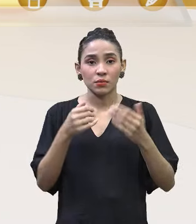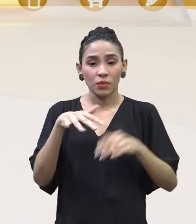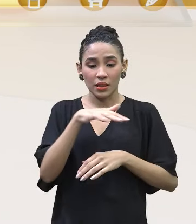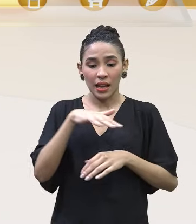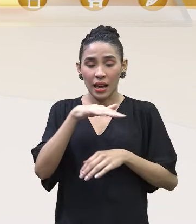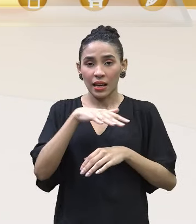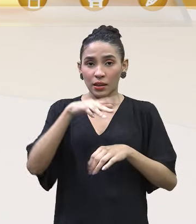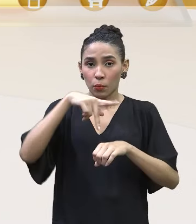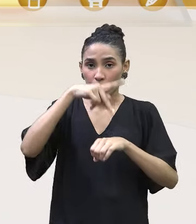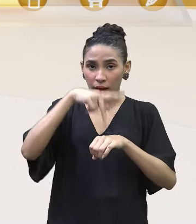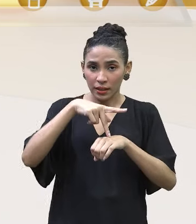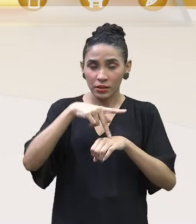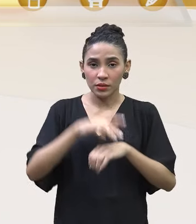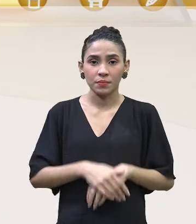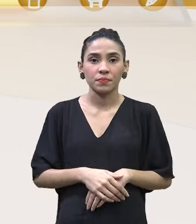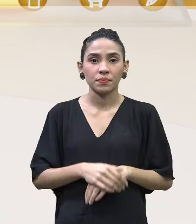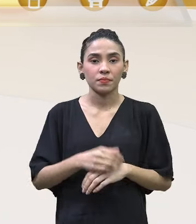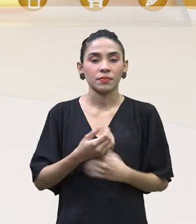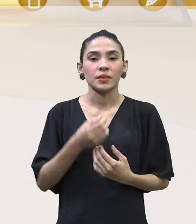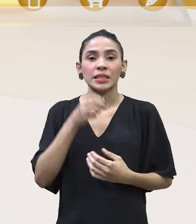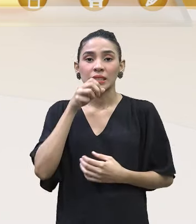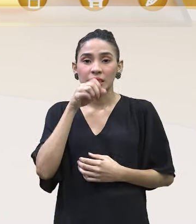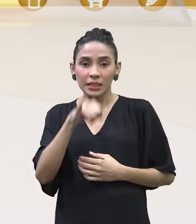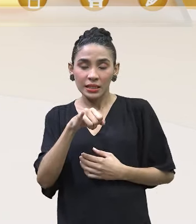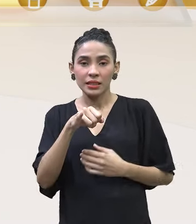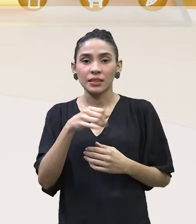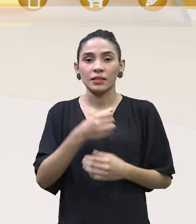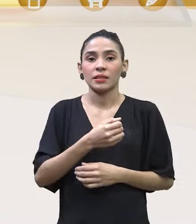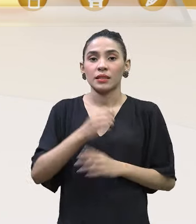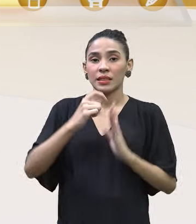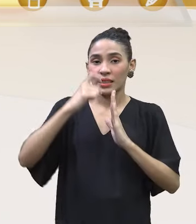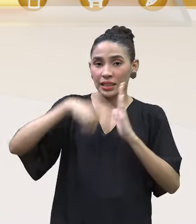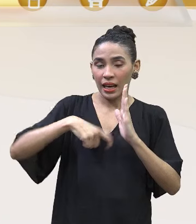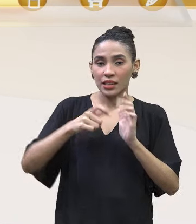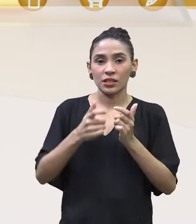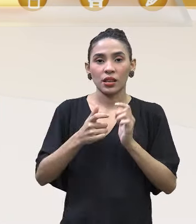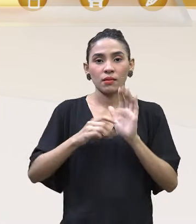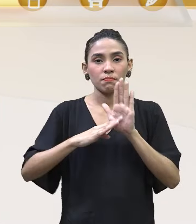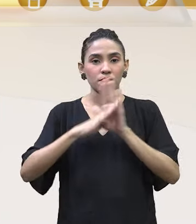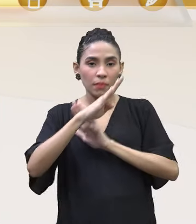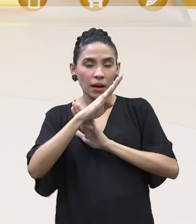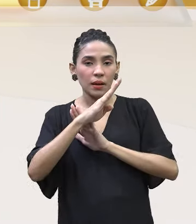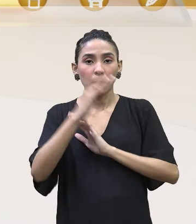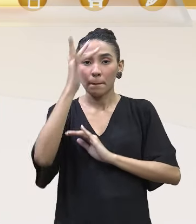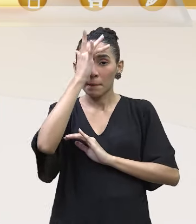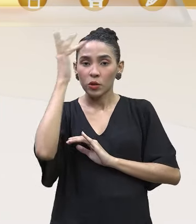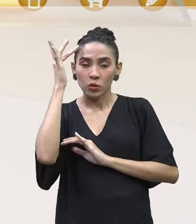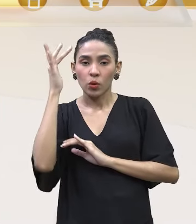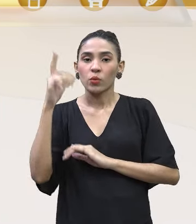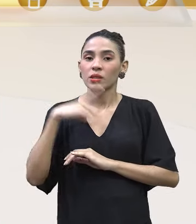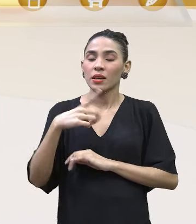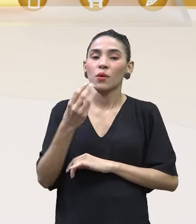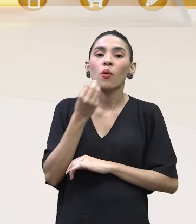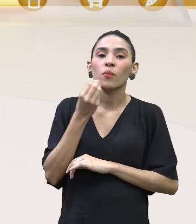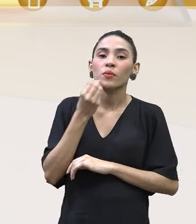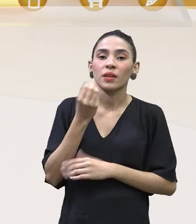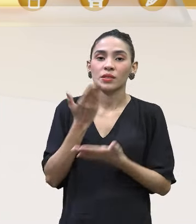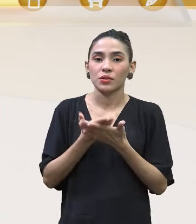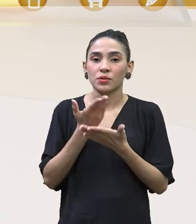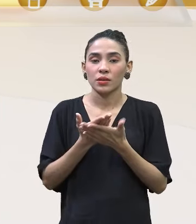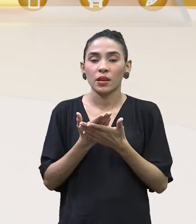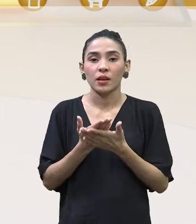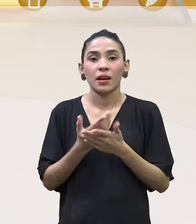país não é isso quanto maior a taxa mais pessoas estão tendo a oportunidade de estudar e